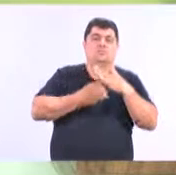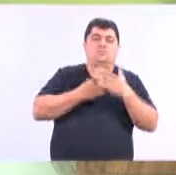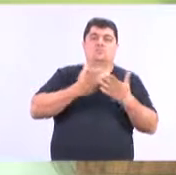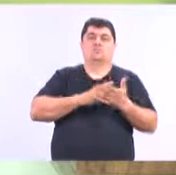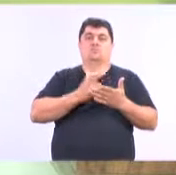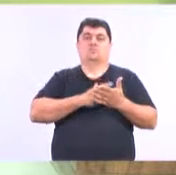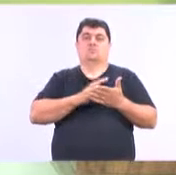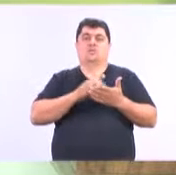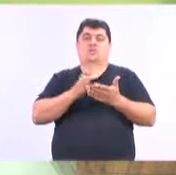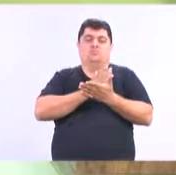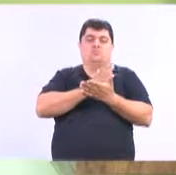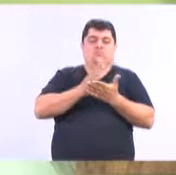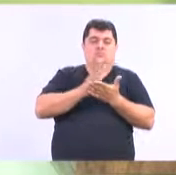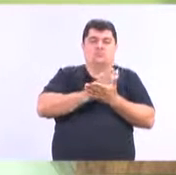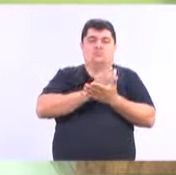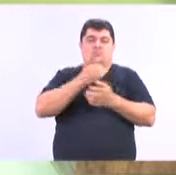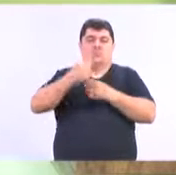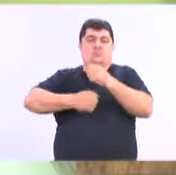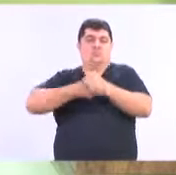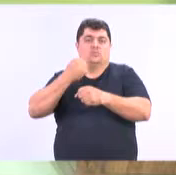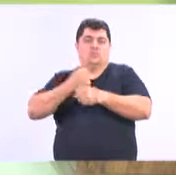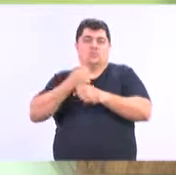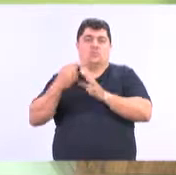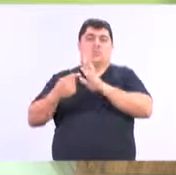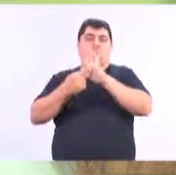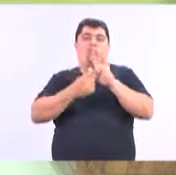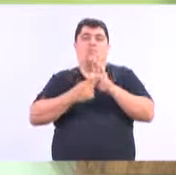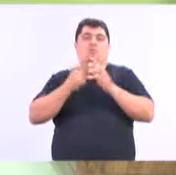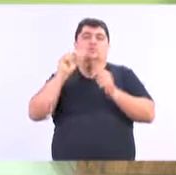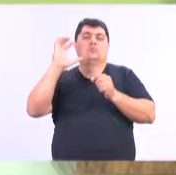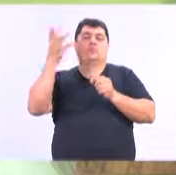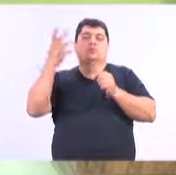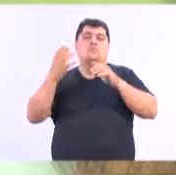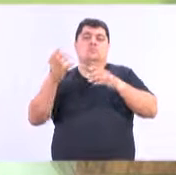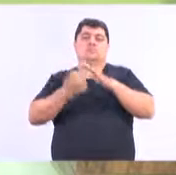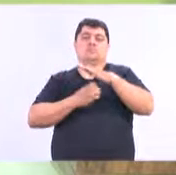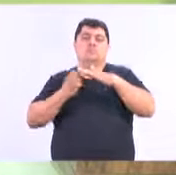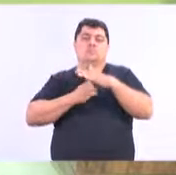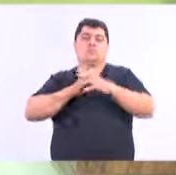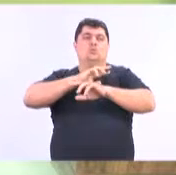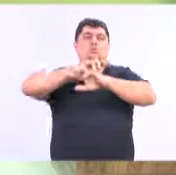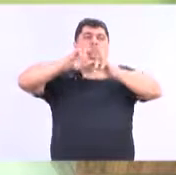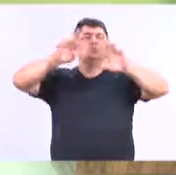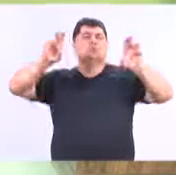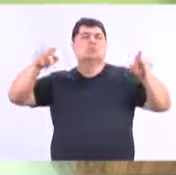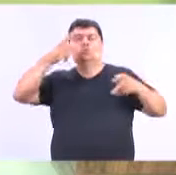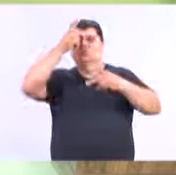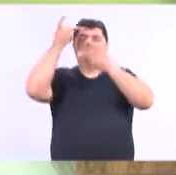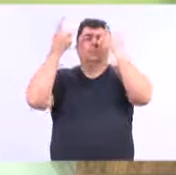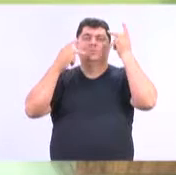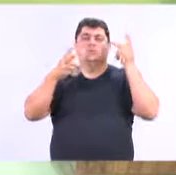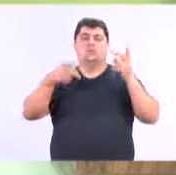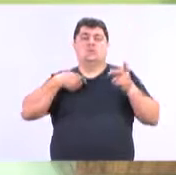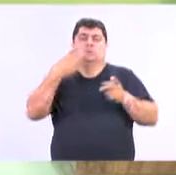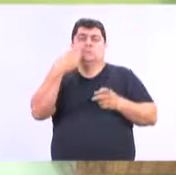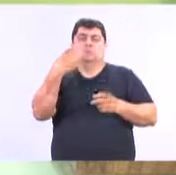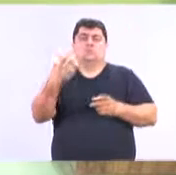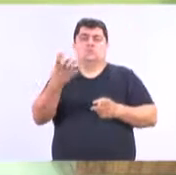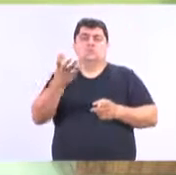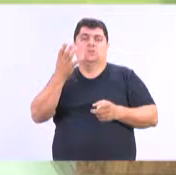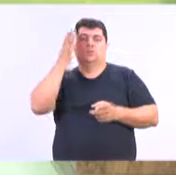em determinado período, refletindo a realidade empresarial para os seus diversos usuários interessados nessas